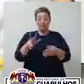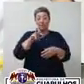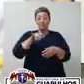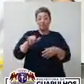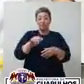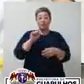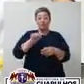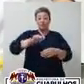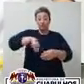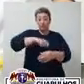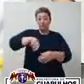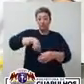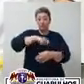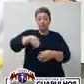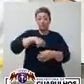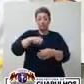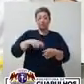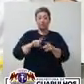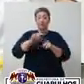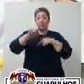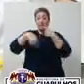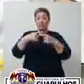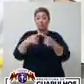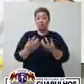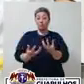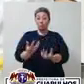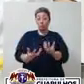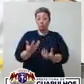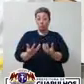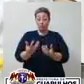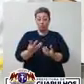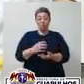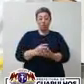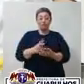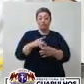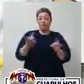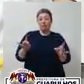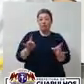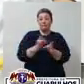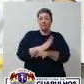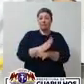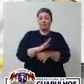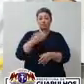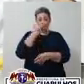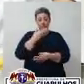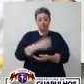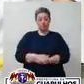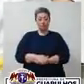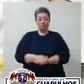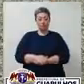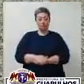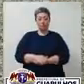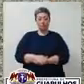Aqui, pessoal, ela vai levar... Está mexendo aqui para mostrar para vocês. Depois vai levar ao fogo. E aí já está pronto o nosso